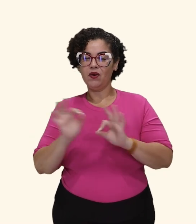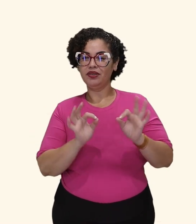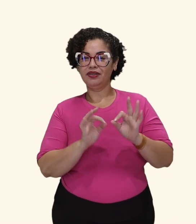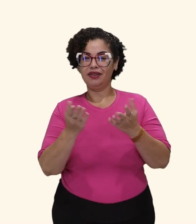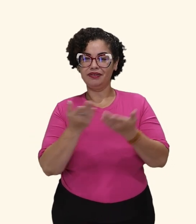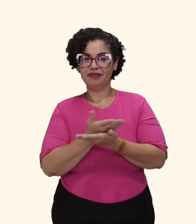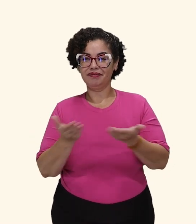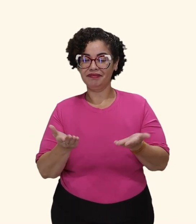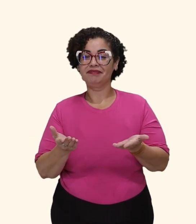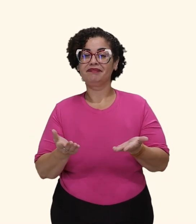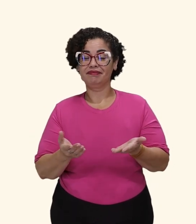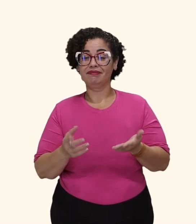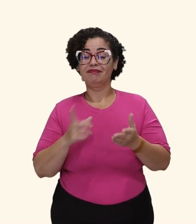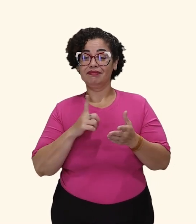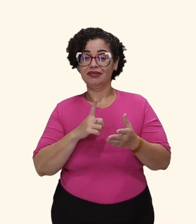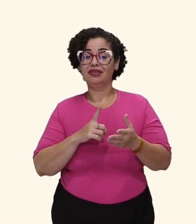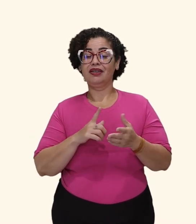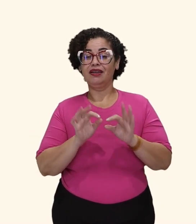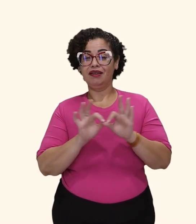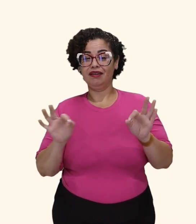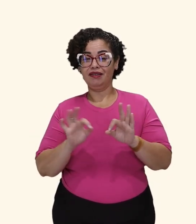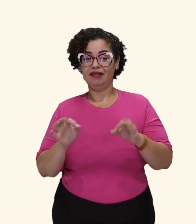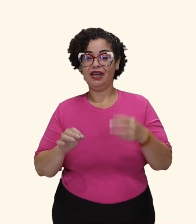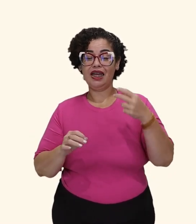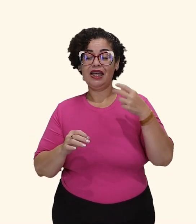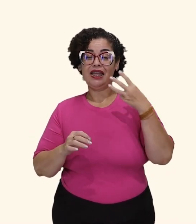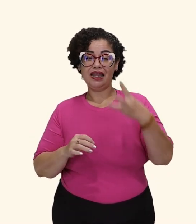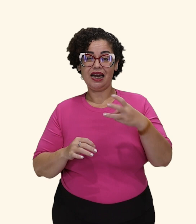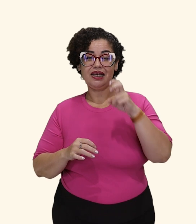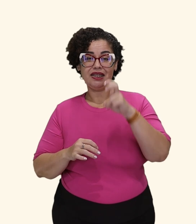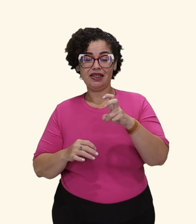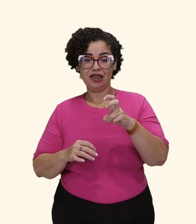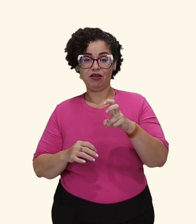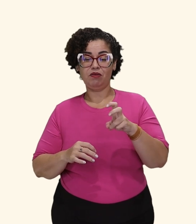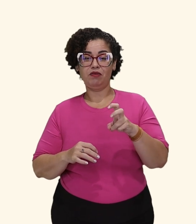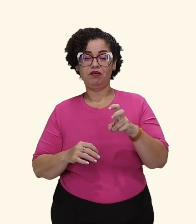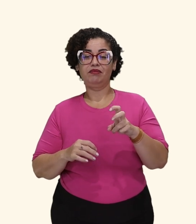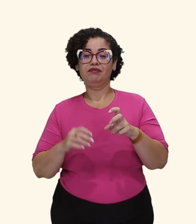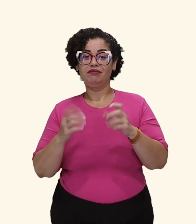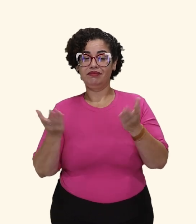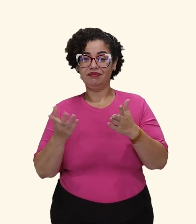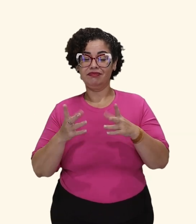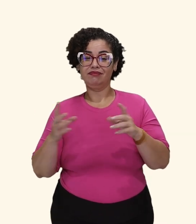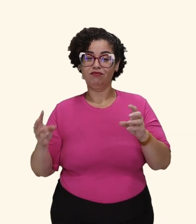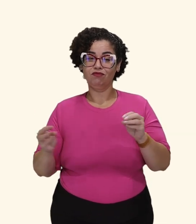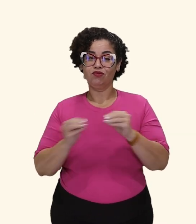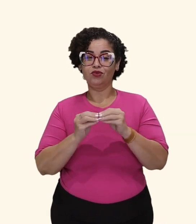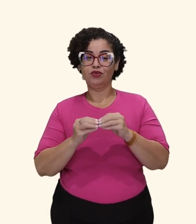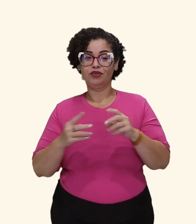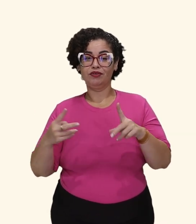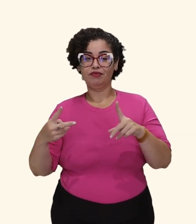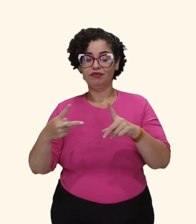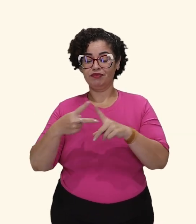tentar juntar essas medidas, então. Então, ali, juntando os segmentos de 3 e 5 centímetros no ponto A, agora